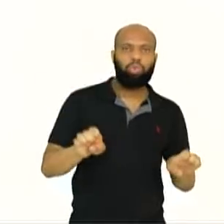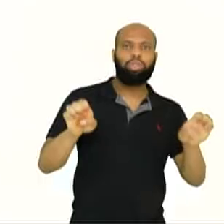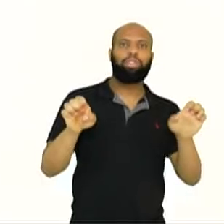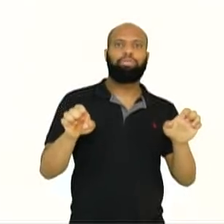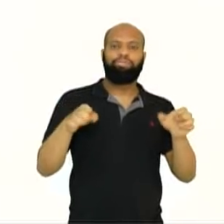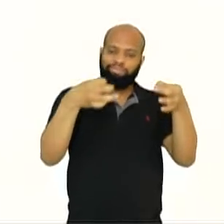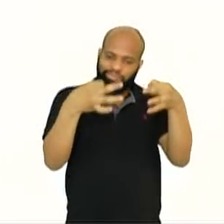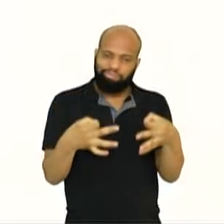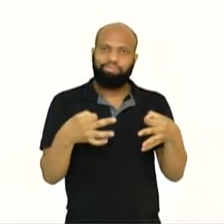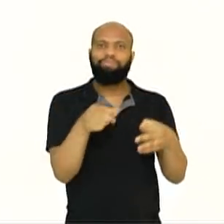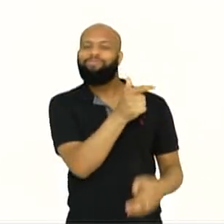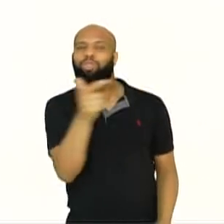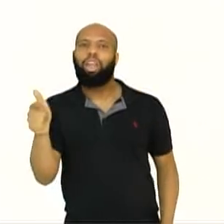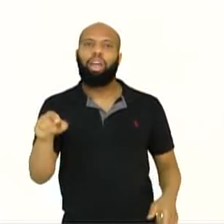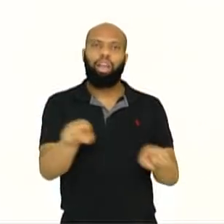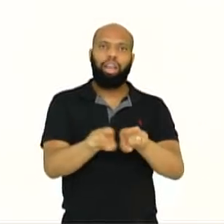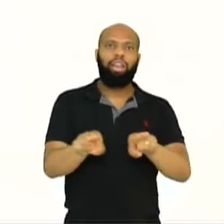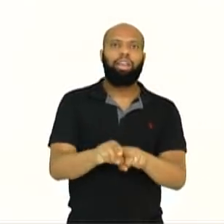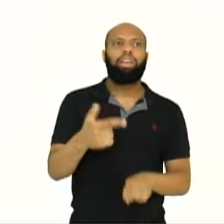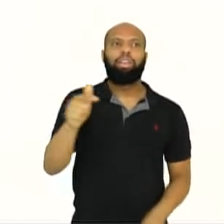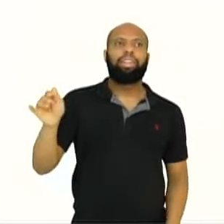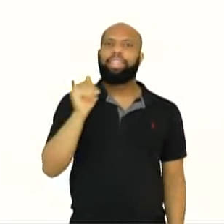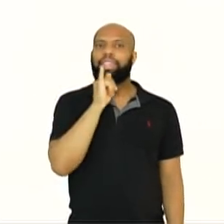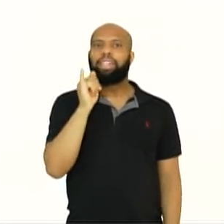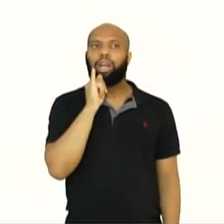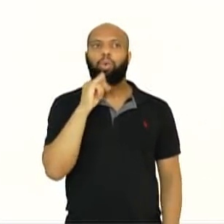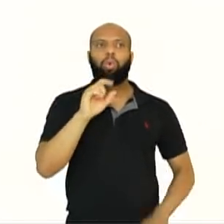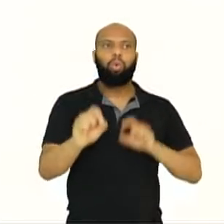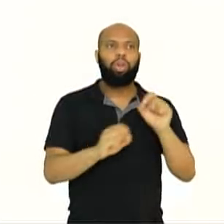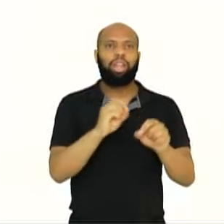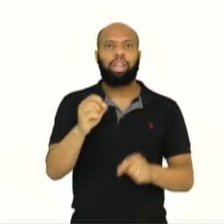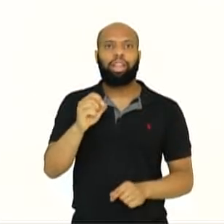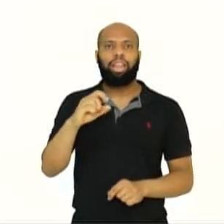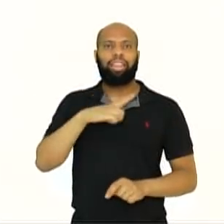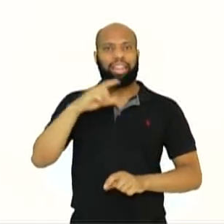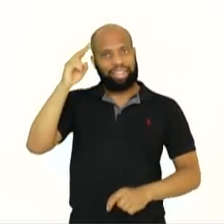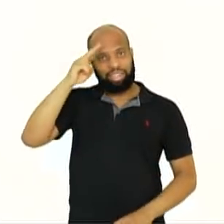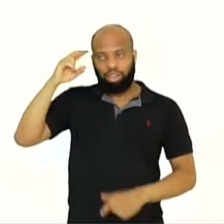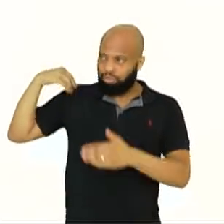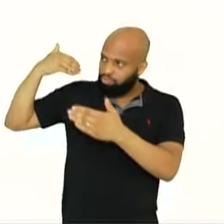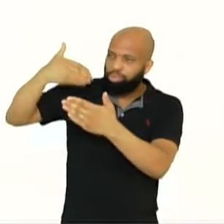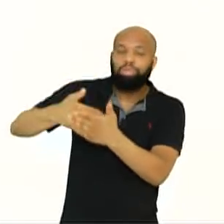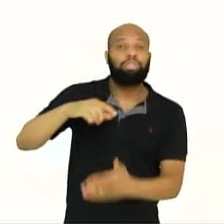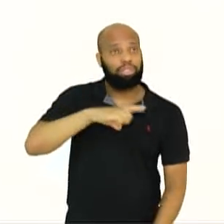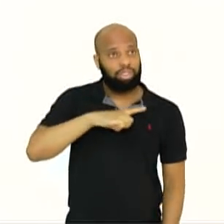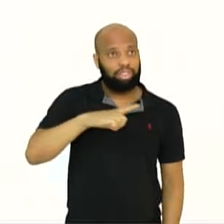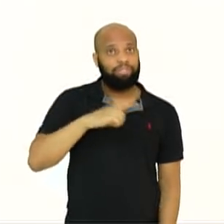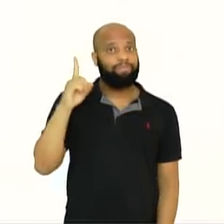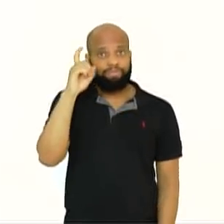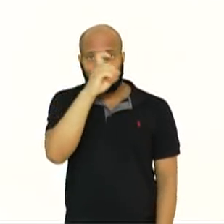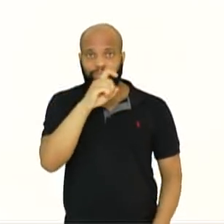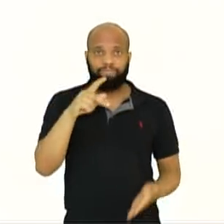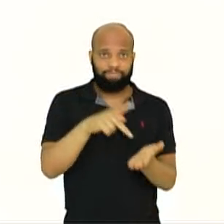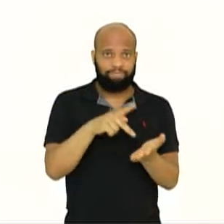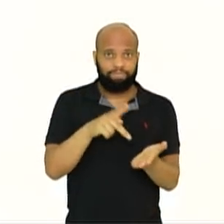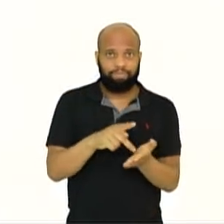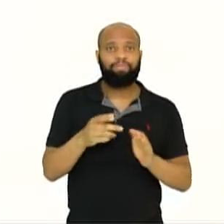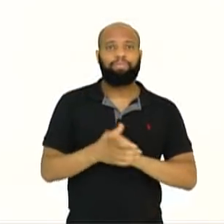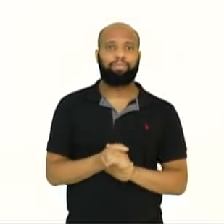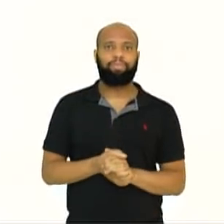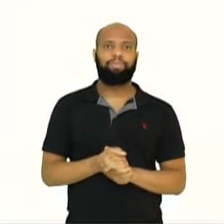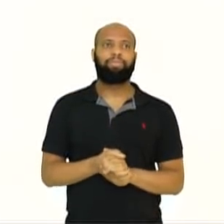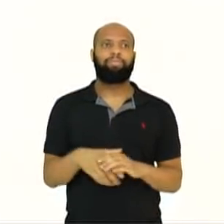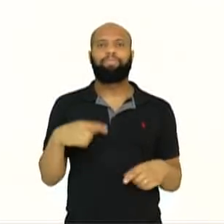física, né? Já que eles não têm passaram por uma história, puxa vida, né, tão difícil, né,